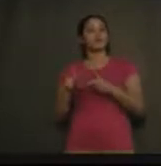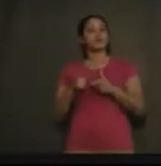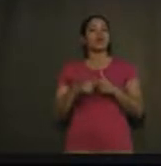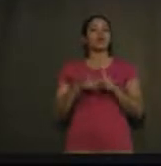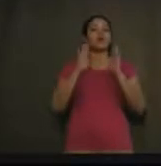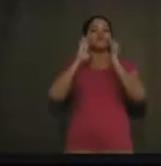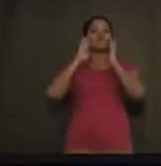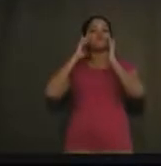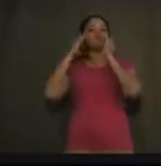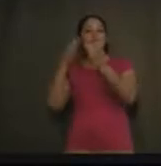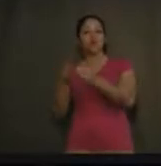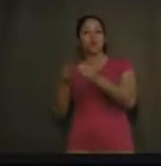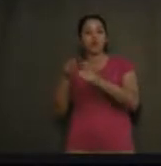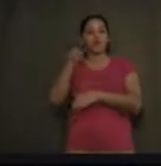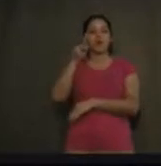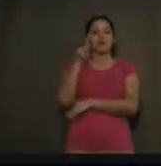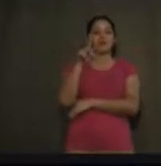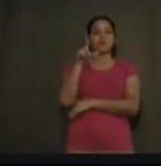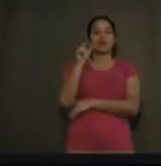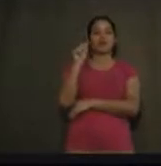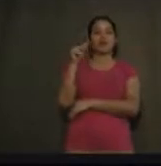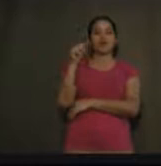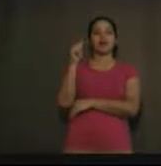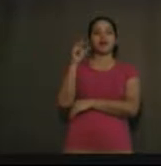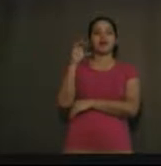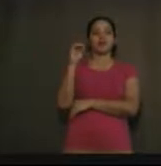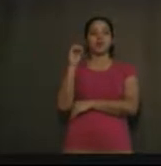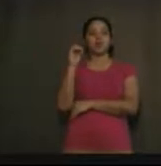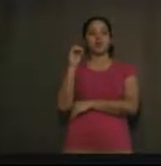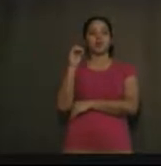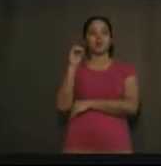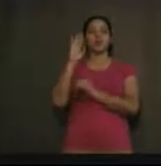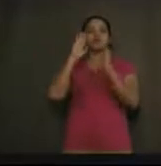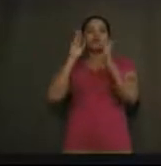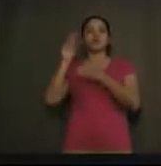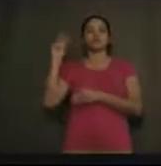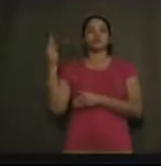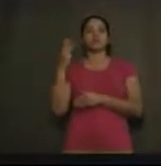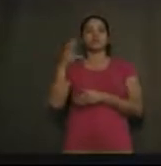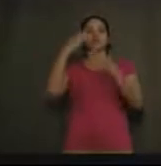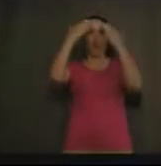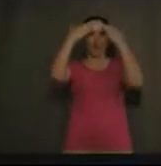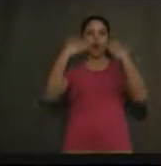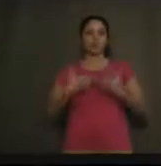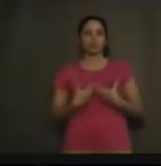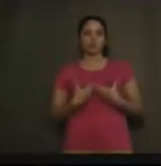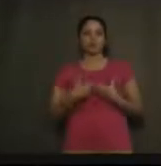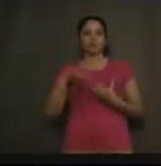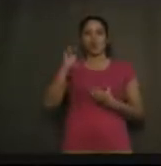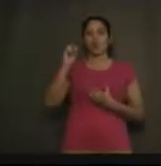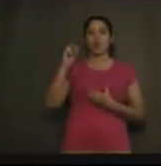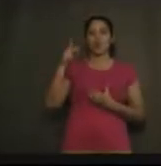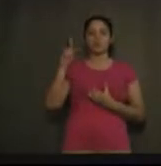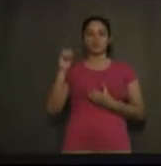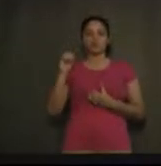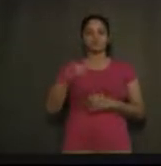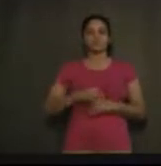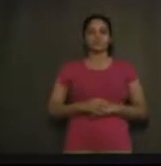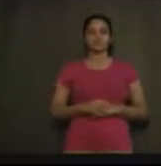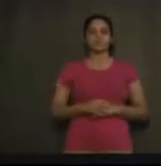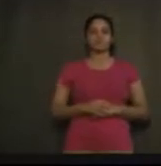restrito planar dos três corpos, que eu vou tentar explicar para vocês, é essencialmente o primeiro caso